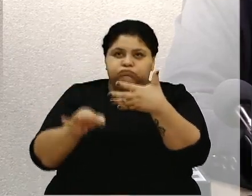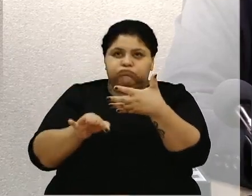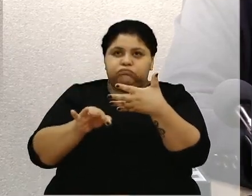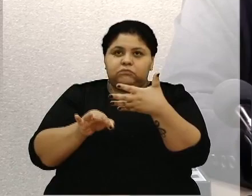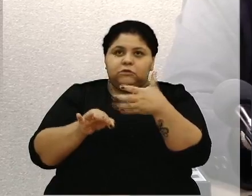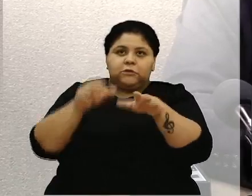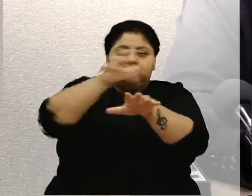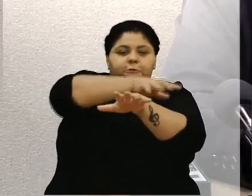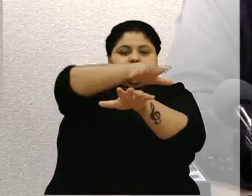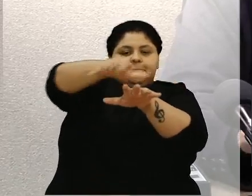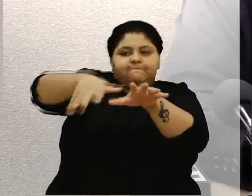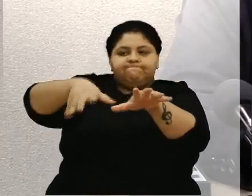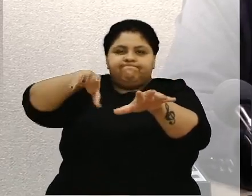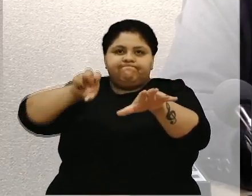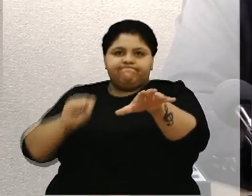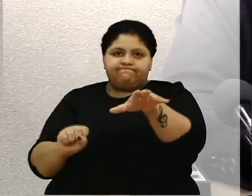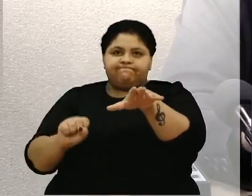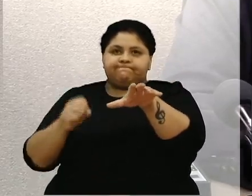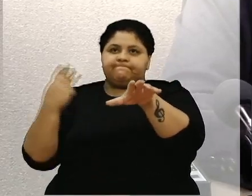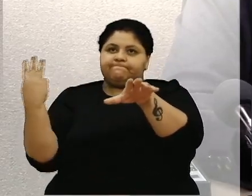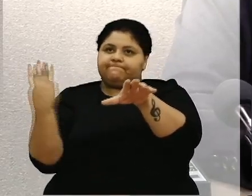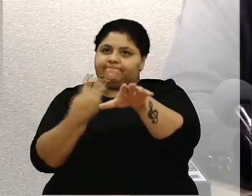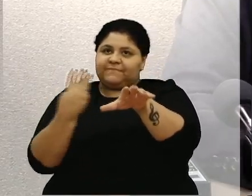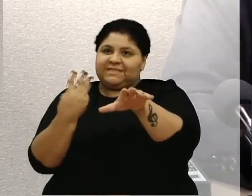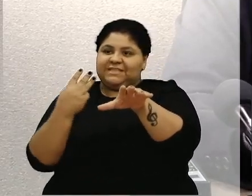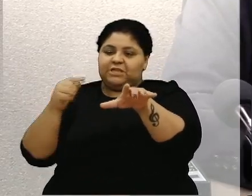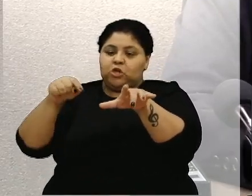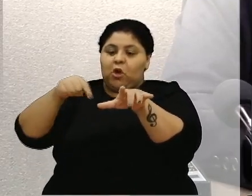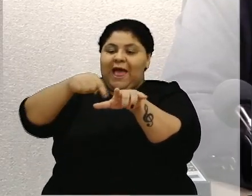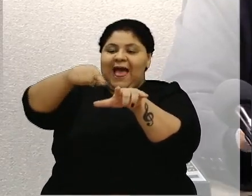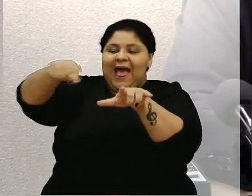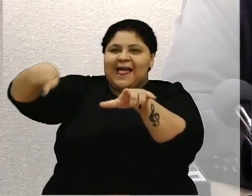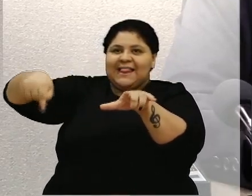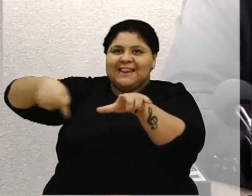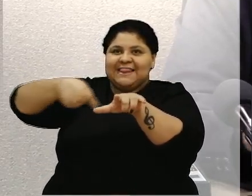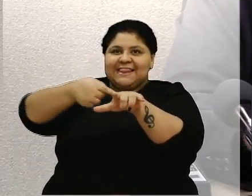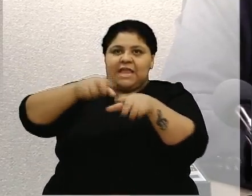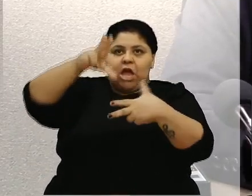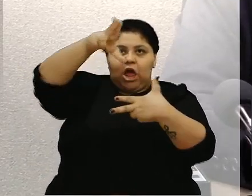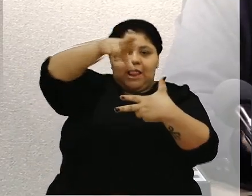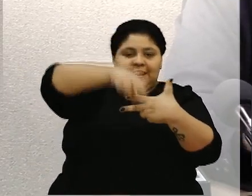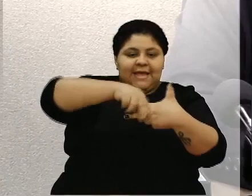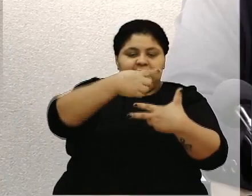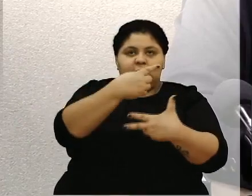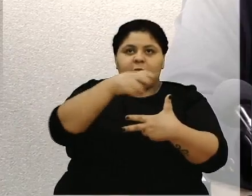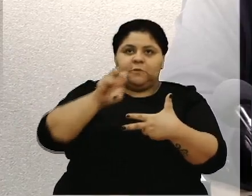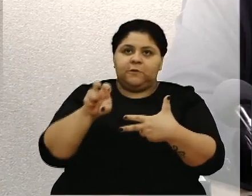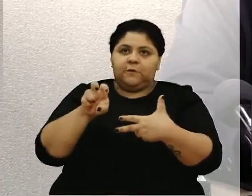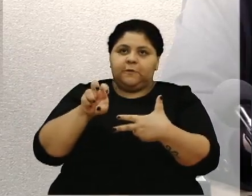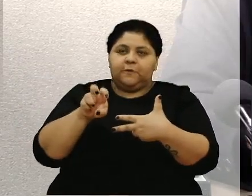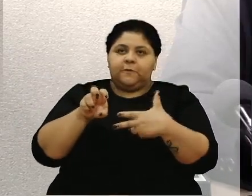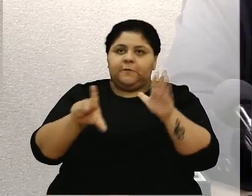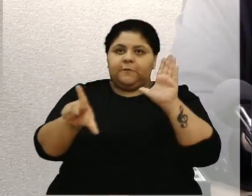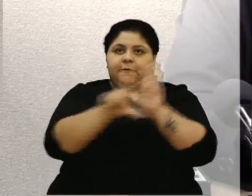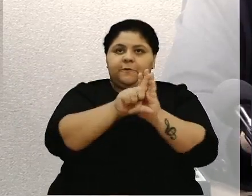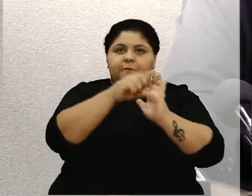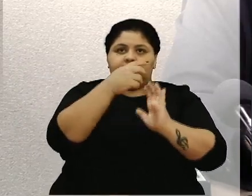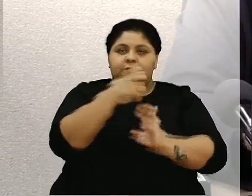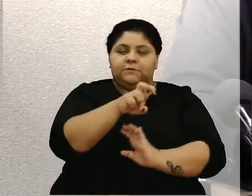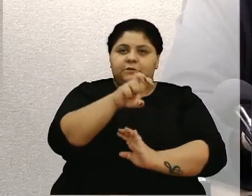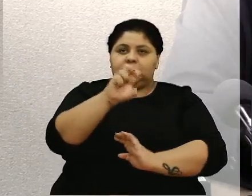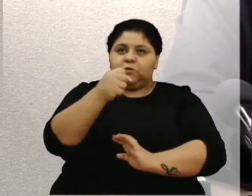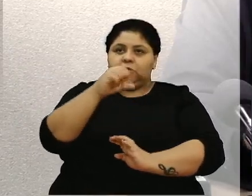contorno sul do terceiro anel perimetral gravado no anexo 15 da Lei Complementar número 589, de 19